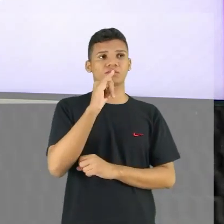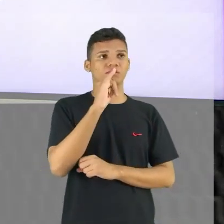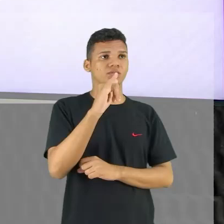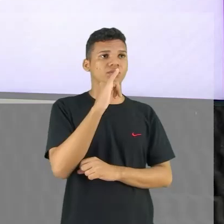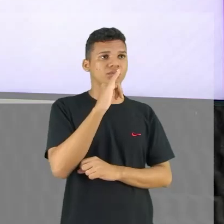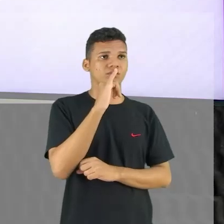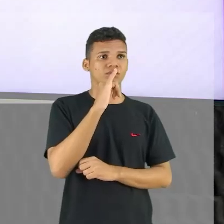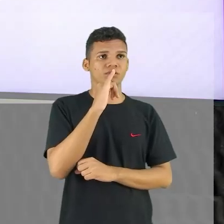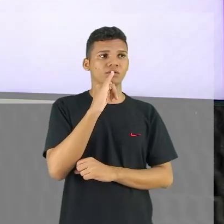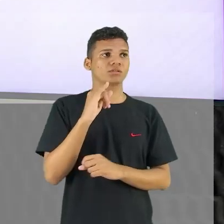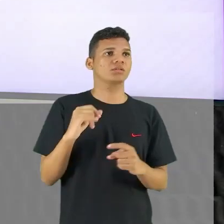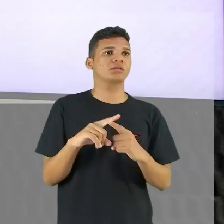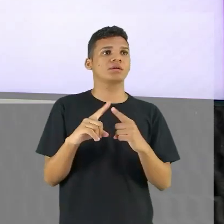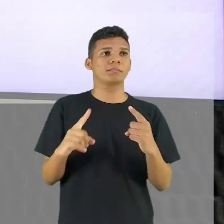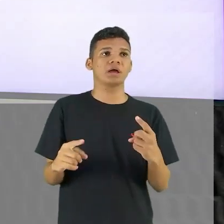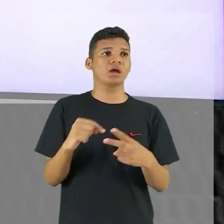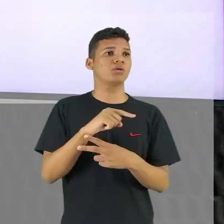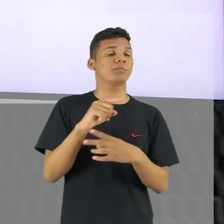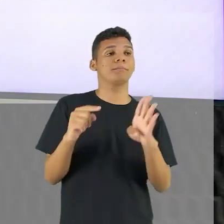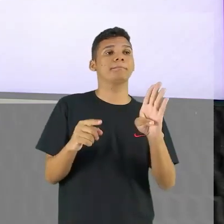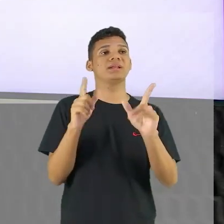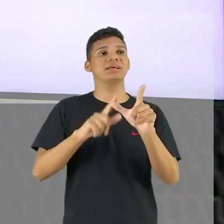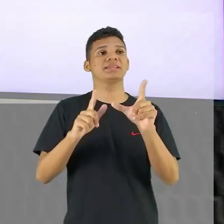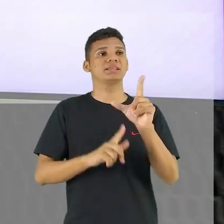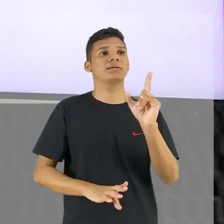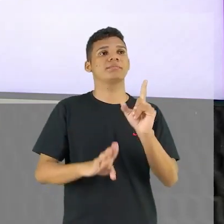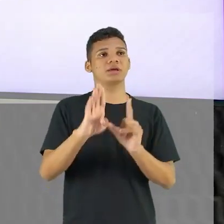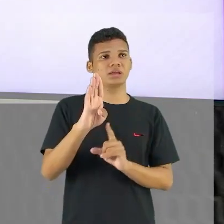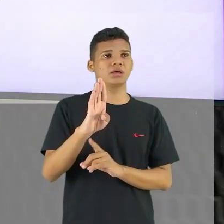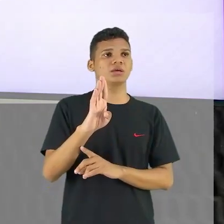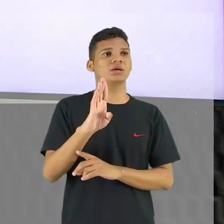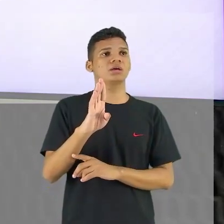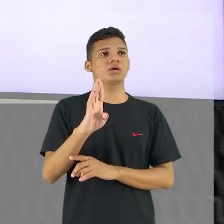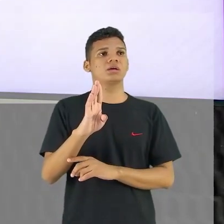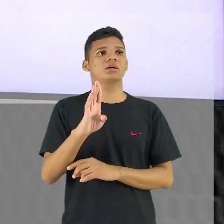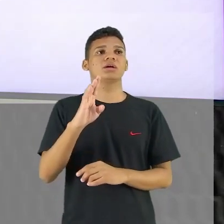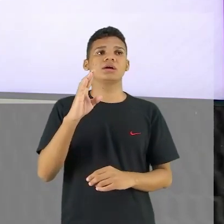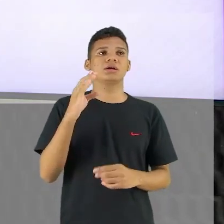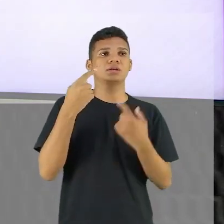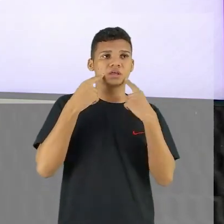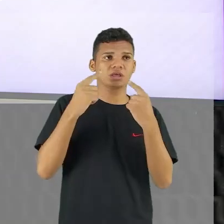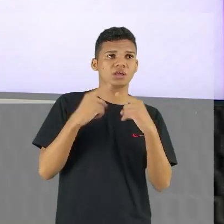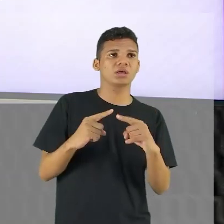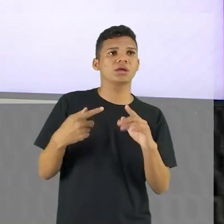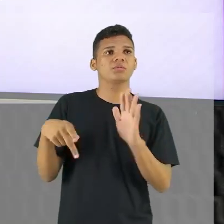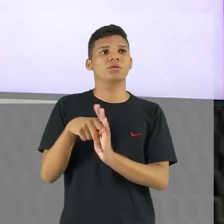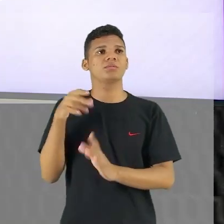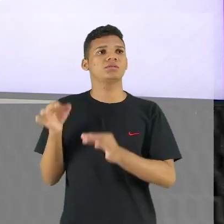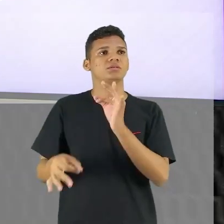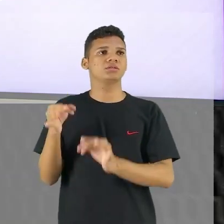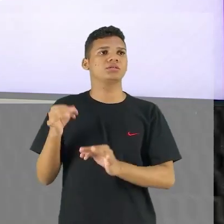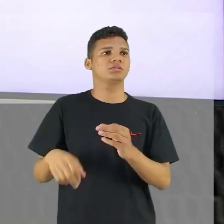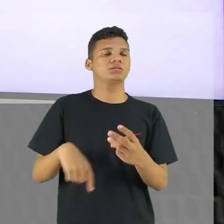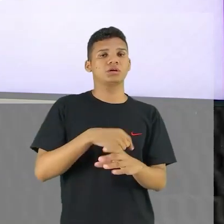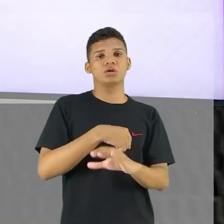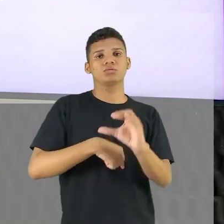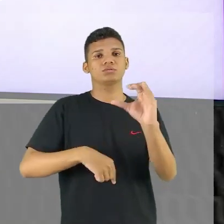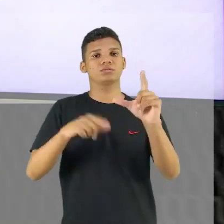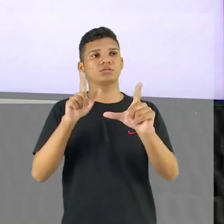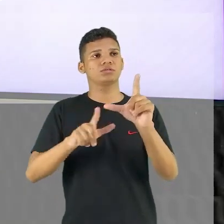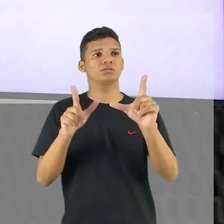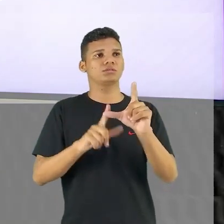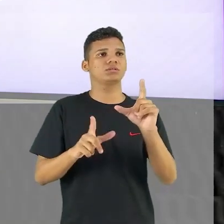tenho objeção aos costumes de uma geração, crítica à política monetária, celebração de uma identidade